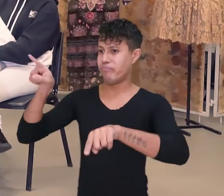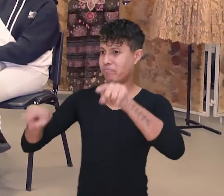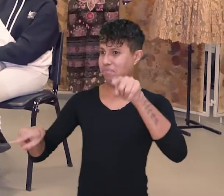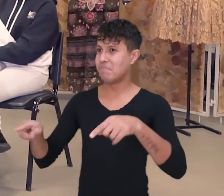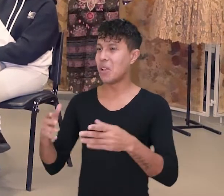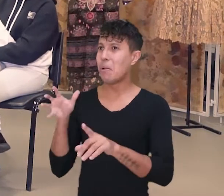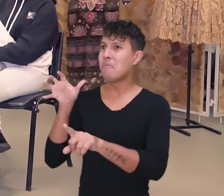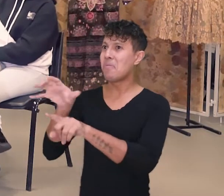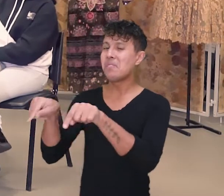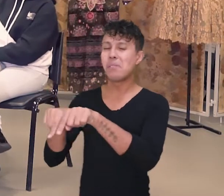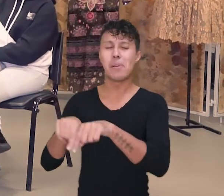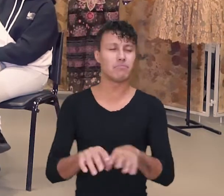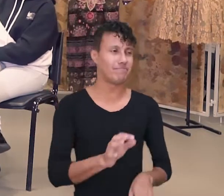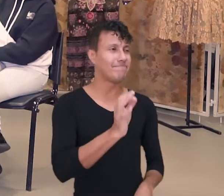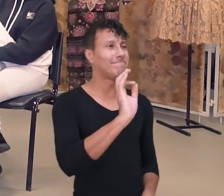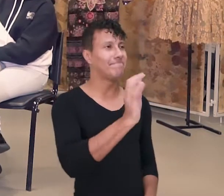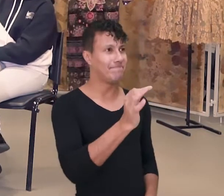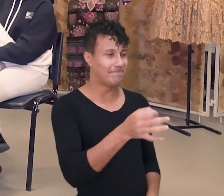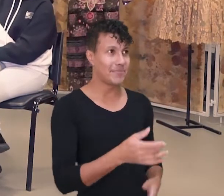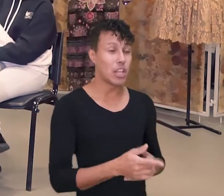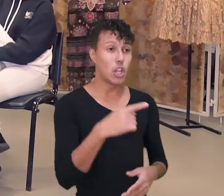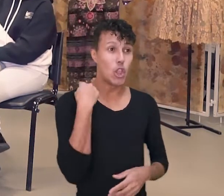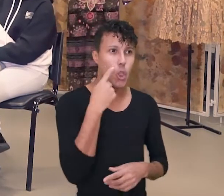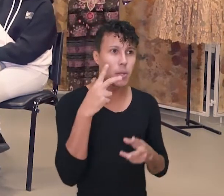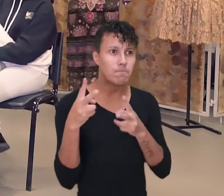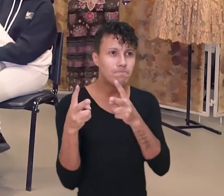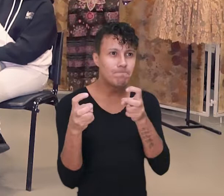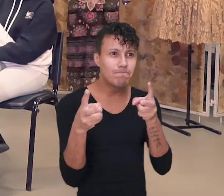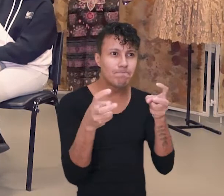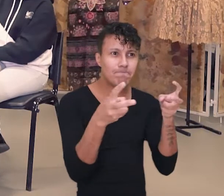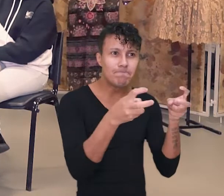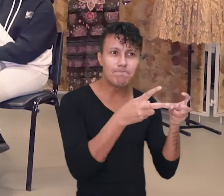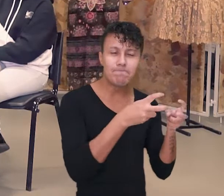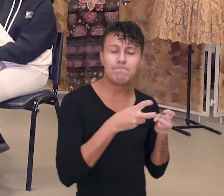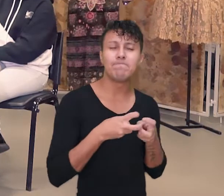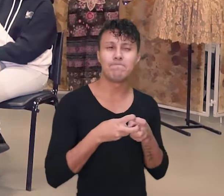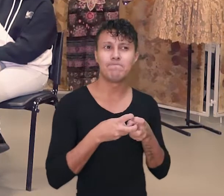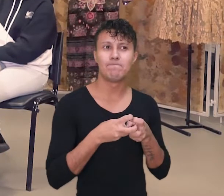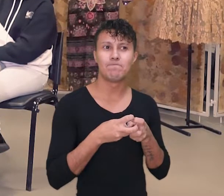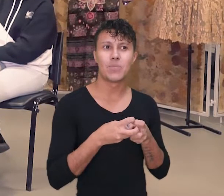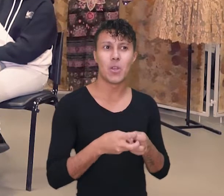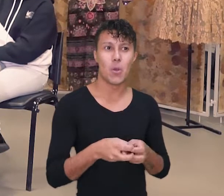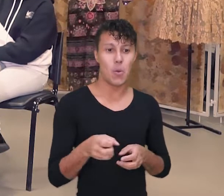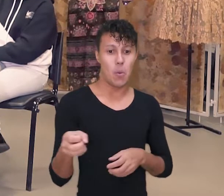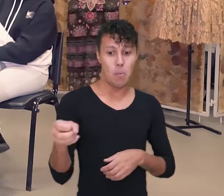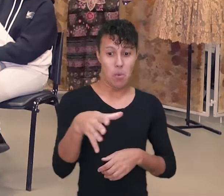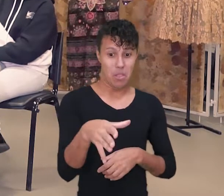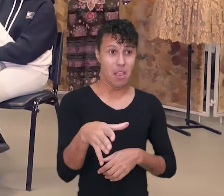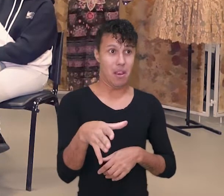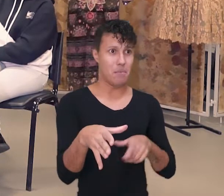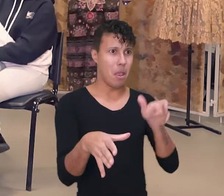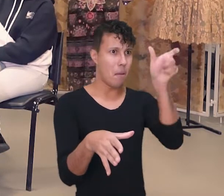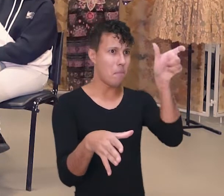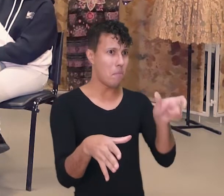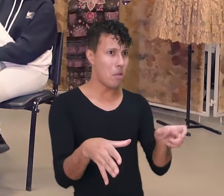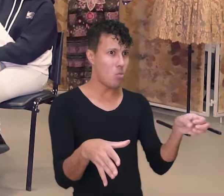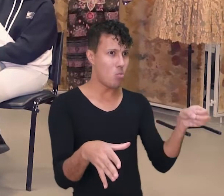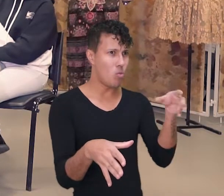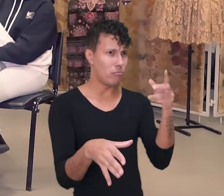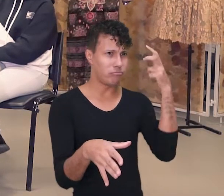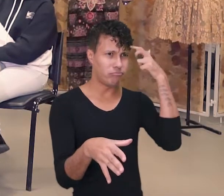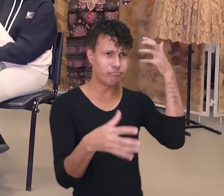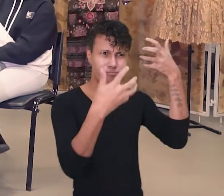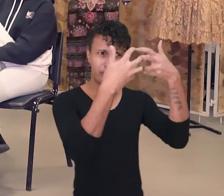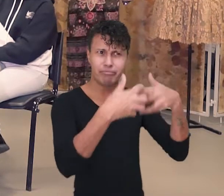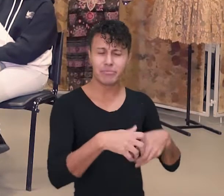Sim, total. E se a gente for prestar atenção, né, o moderno e o modernista, eles